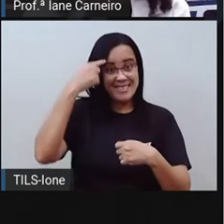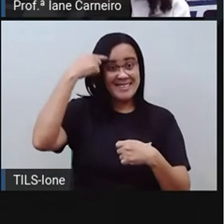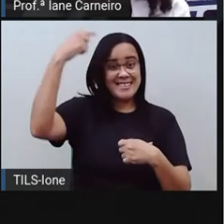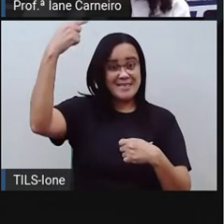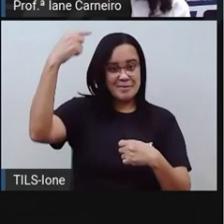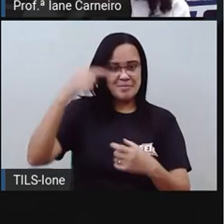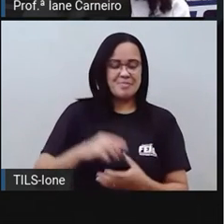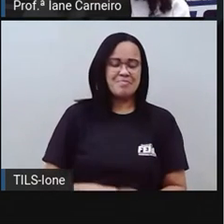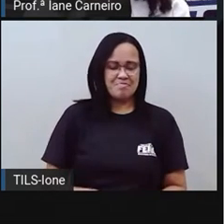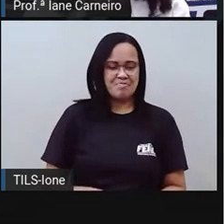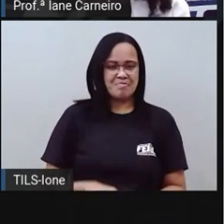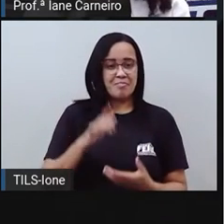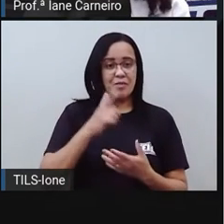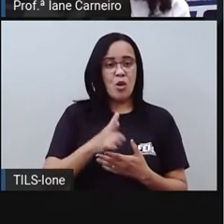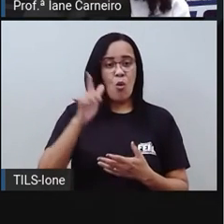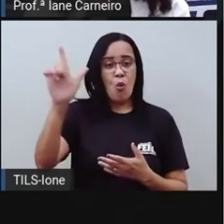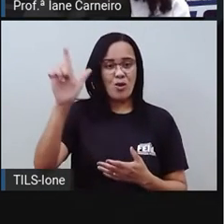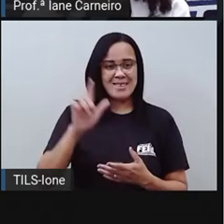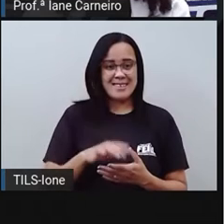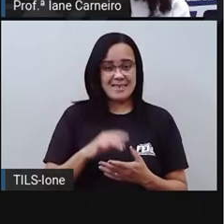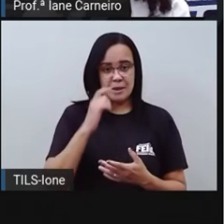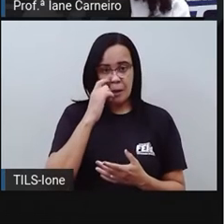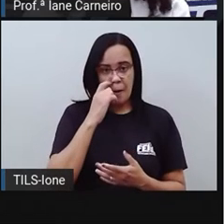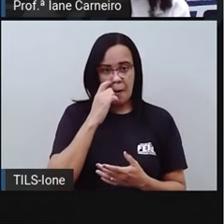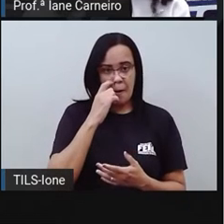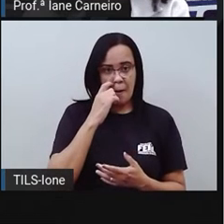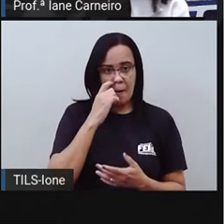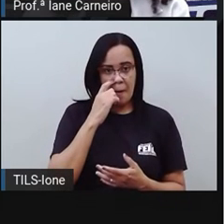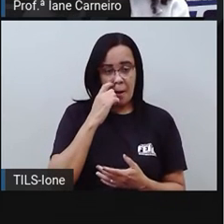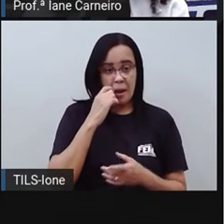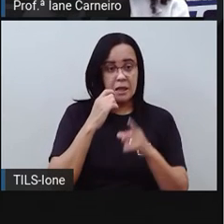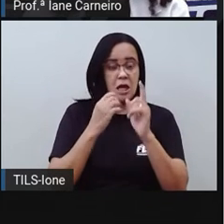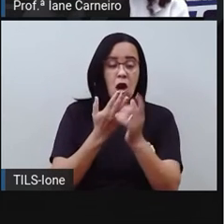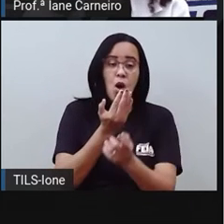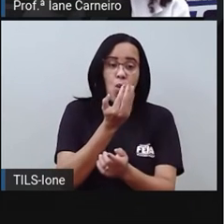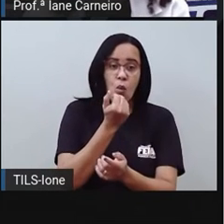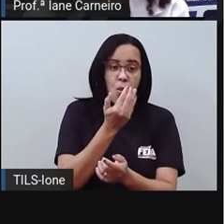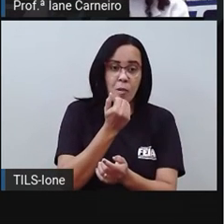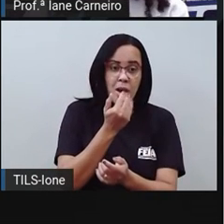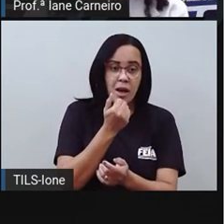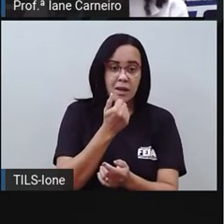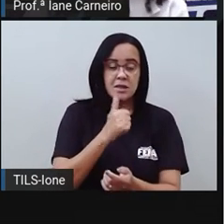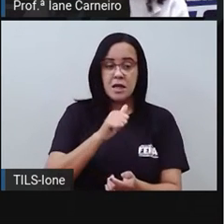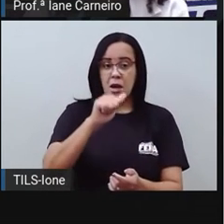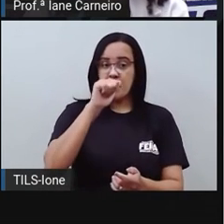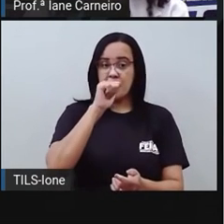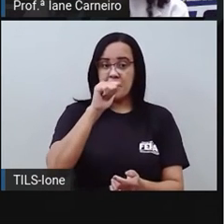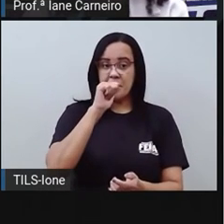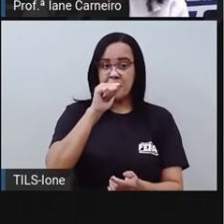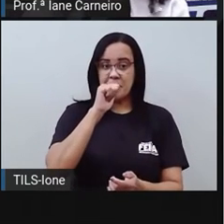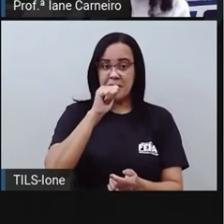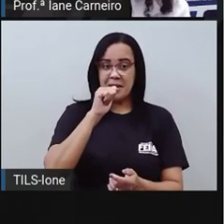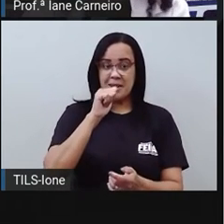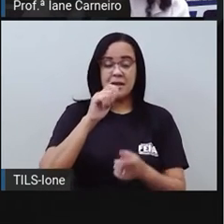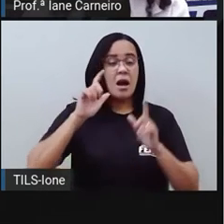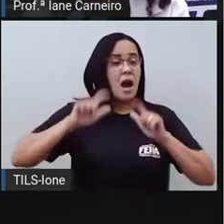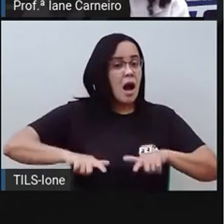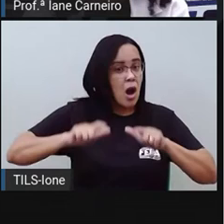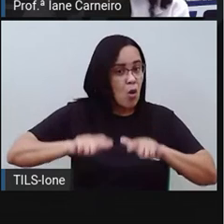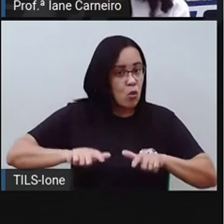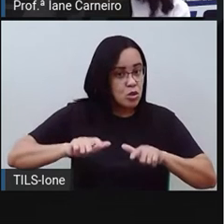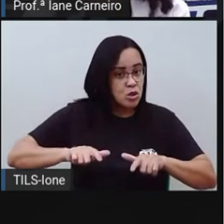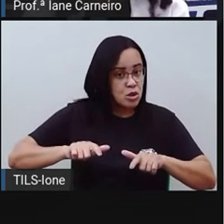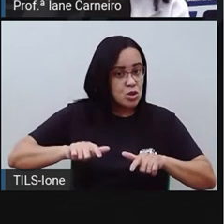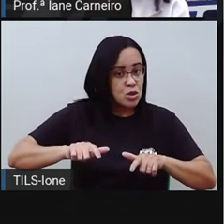Outra regra, ó, comida e bebida só na cozinha. Tem família que tem essa regra, hein? Que não pode comer